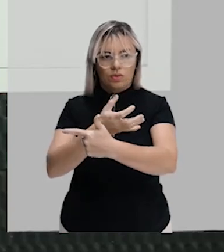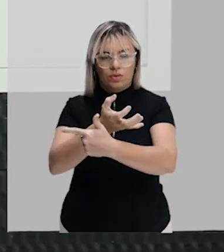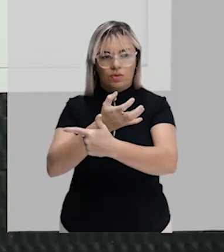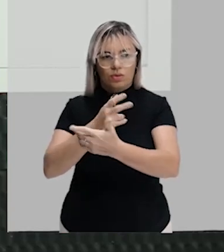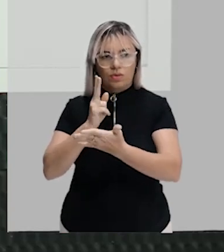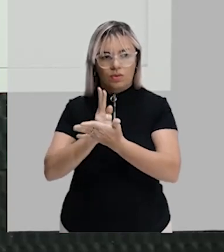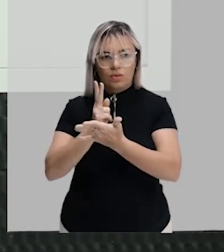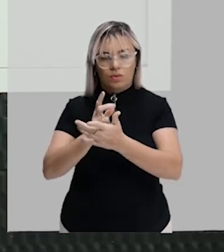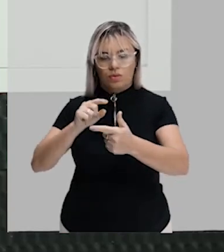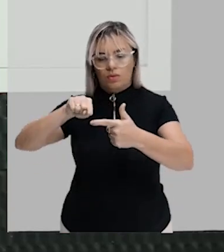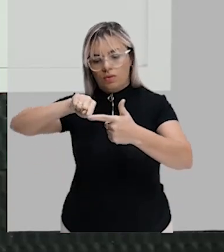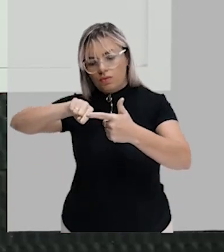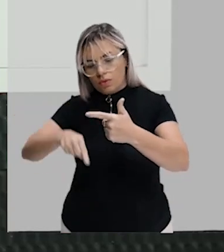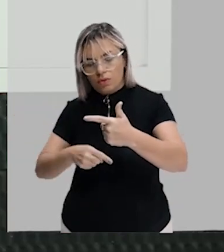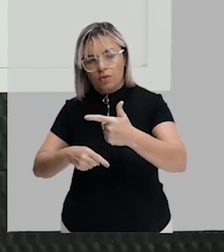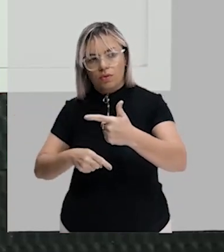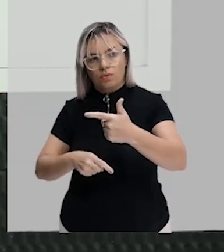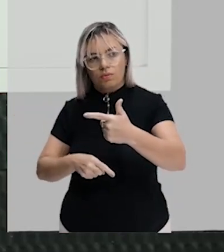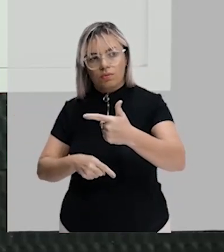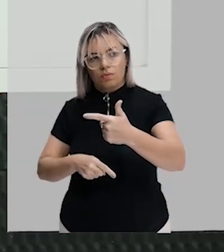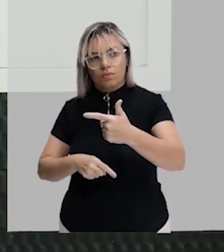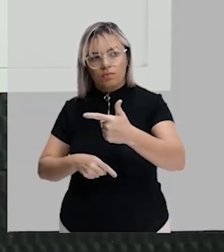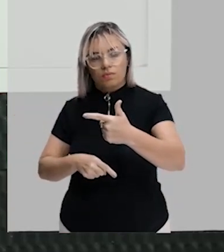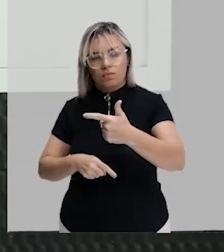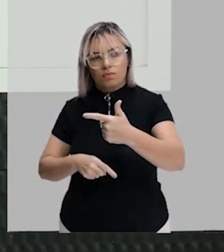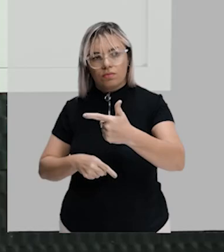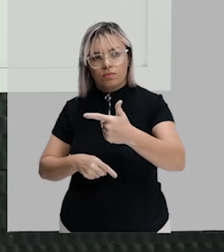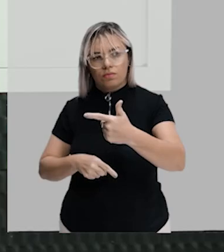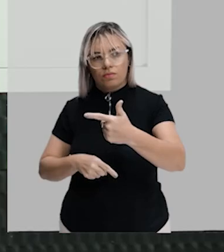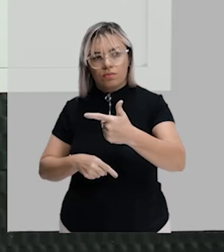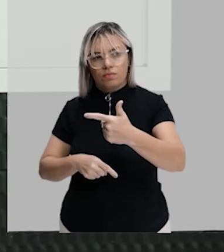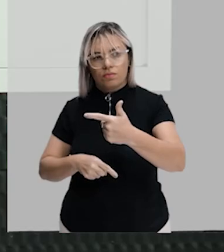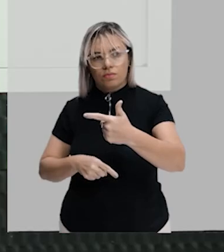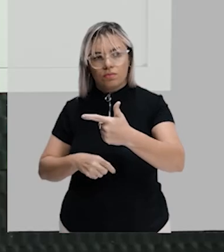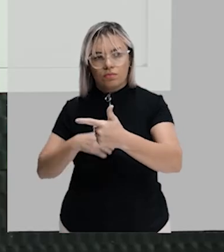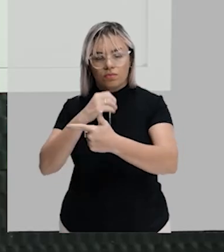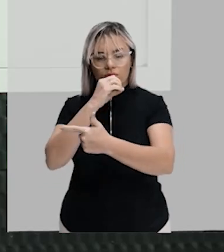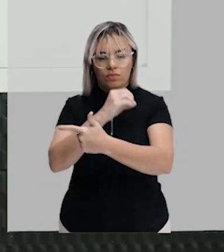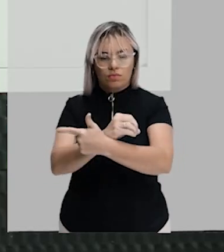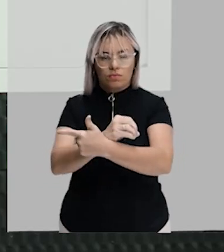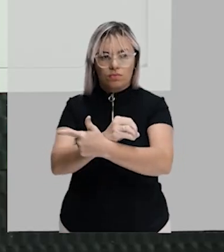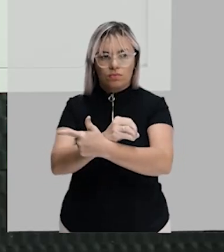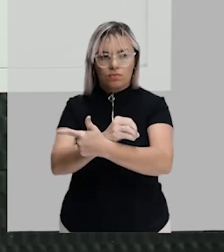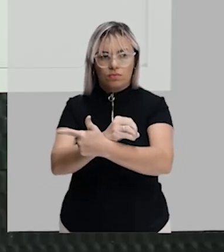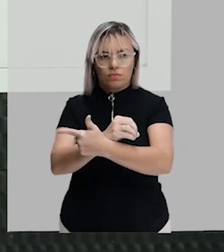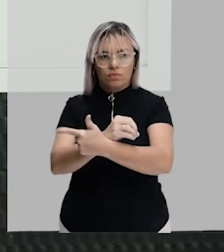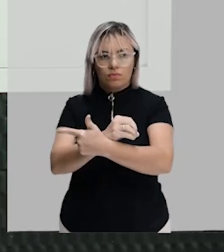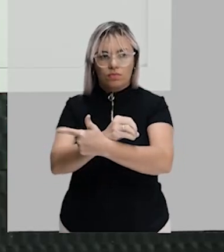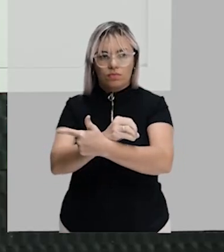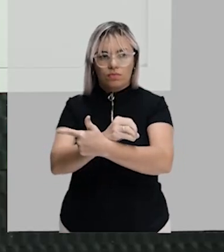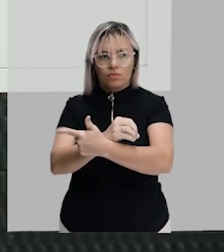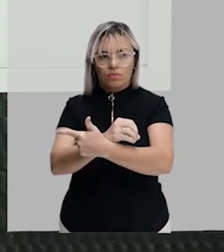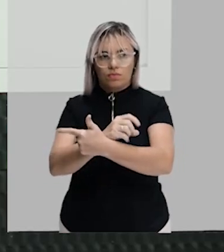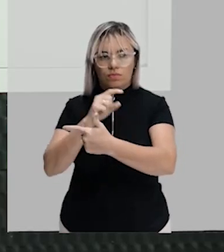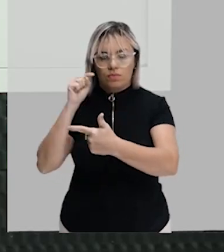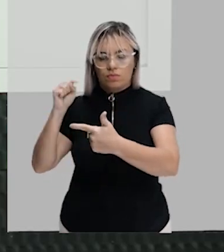continuar a conta, vírgula aqui, né? E acrescento um zero. 30 por 15 dá